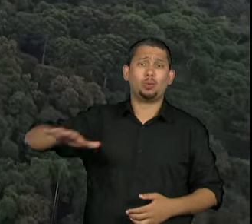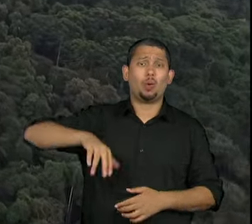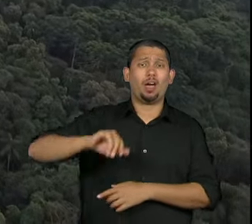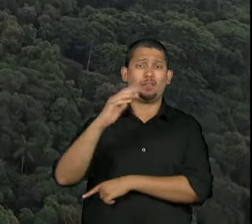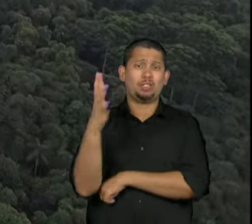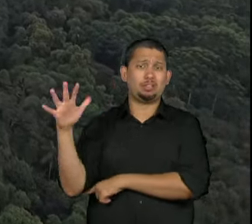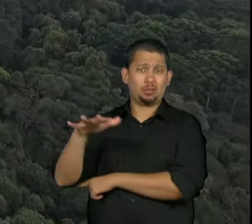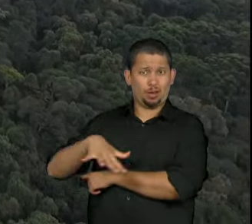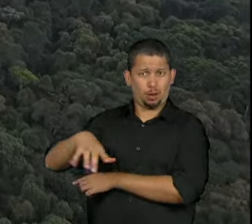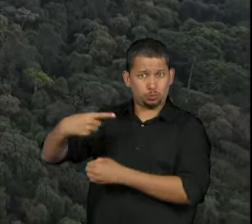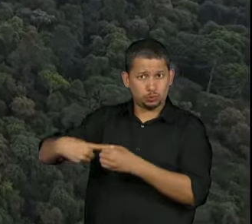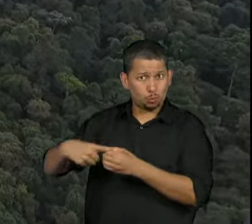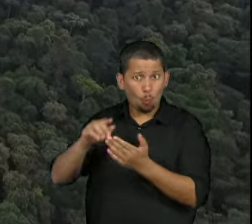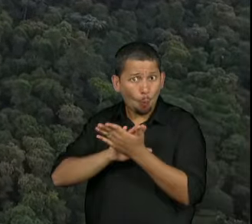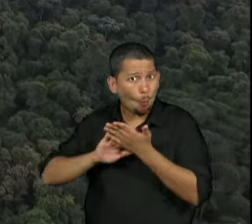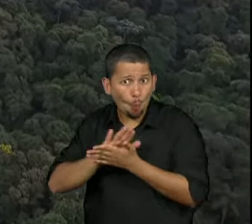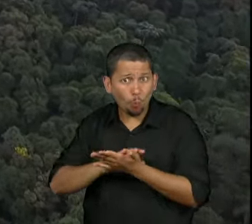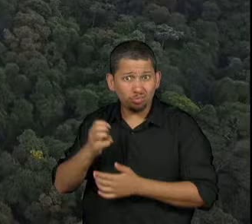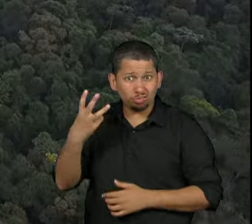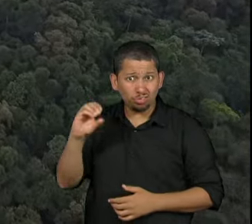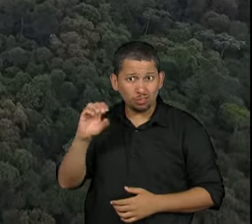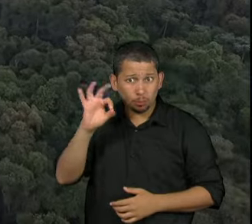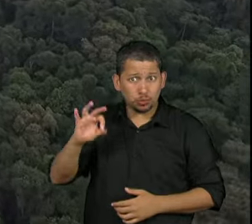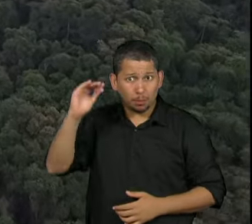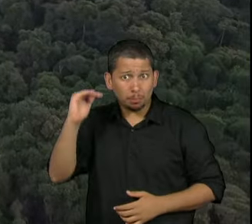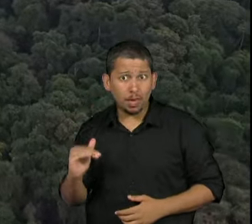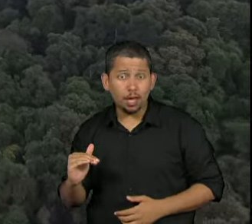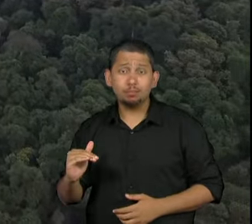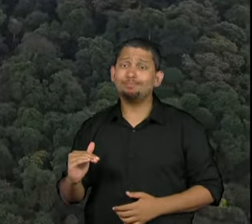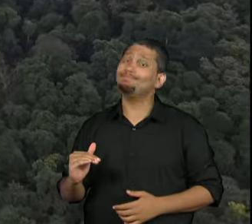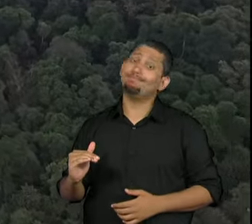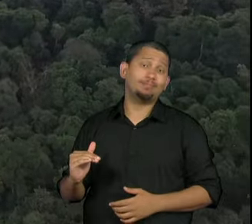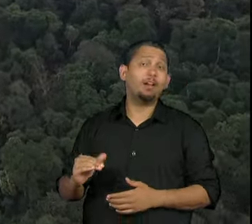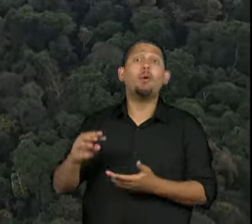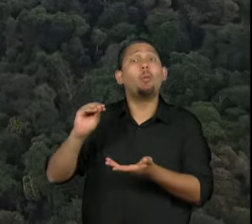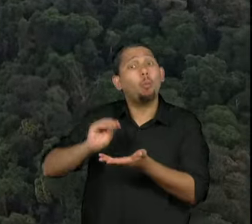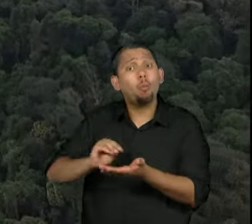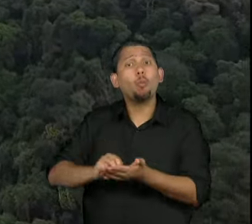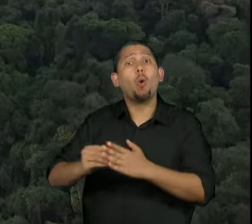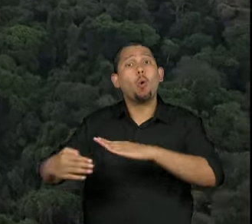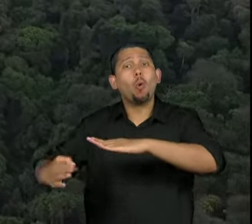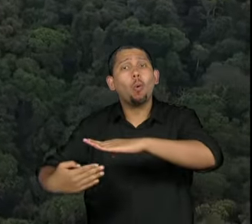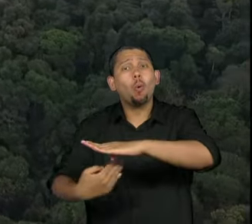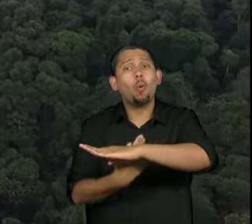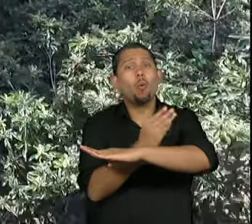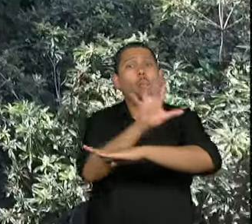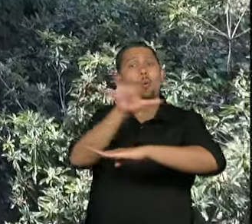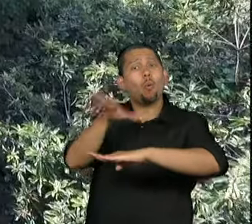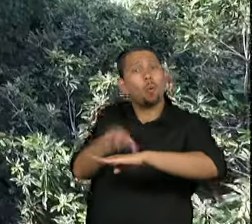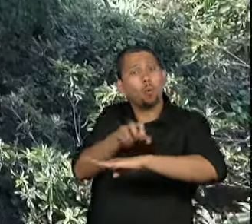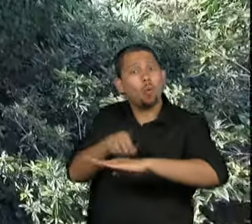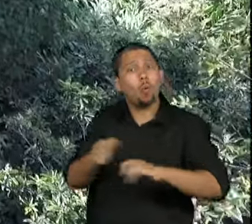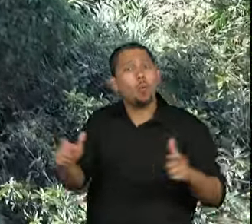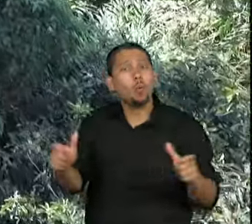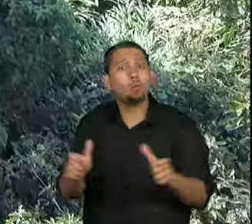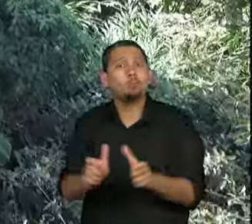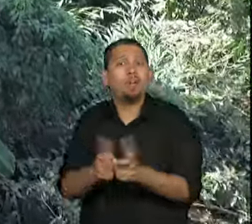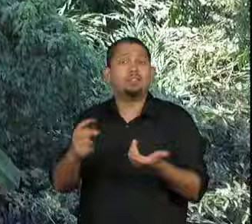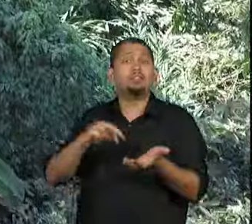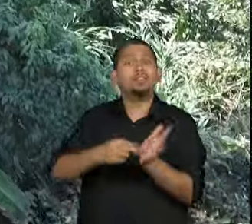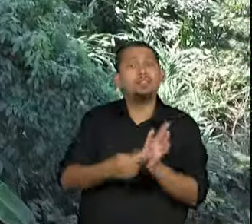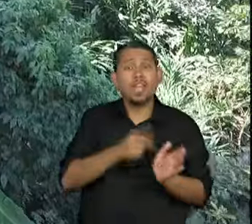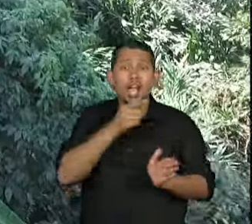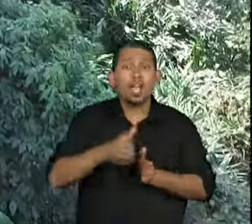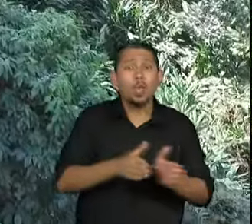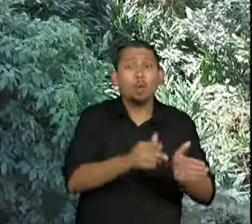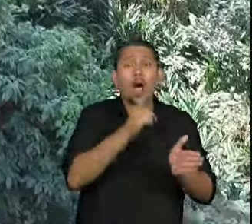município, nós temos poucos serviços ecossistêmicos. Significa que vai ter menos água nos rios, nós vamos